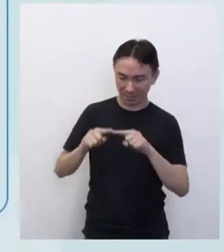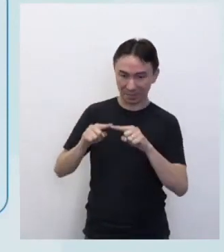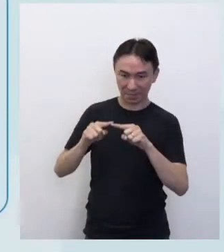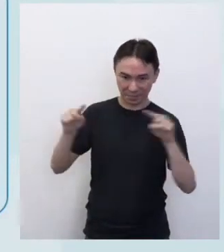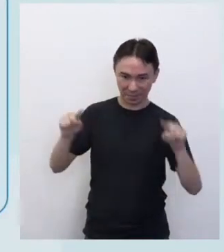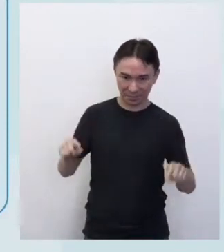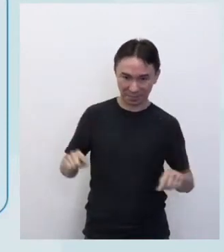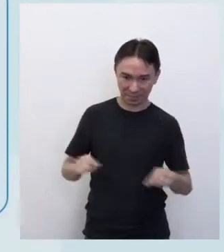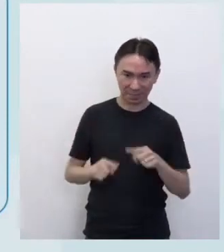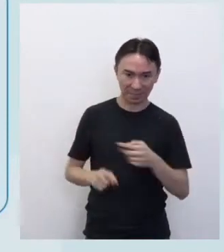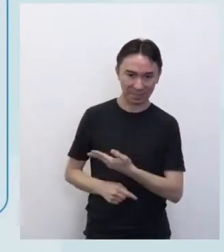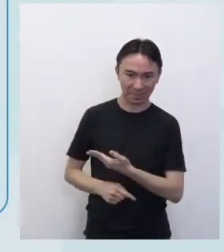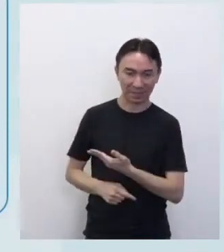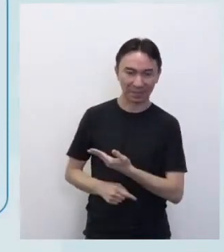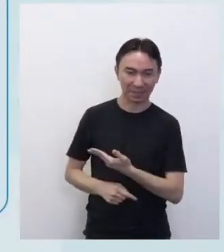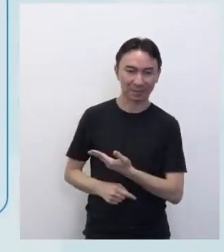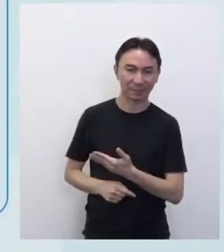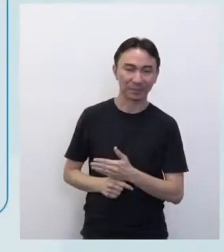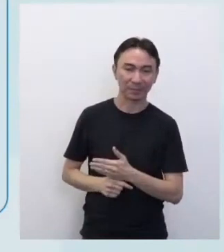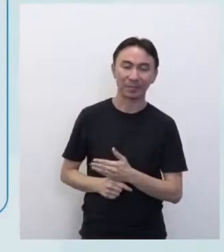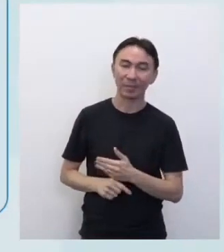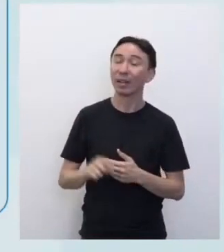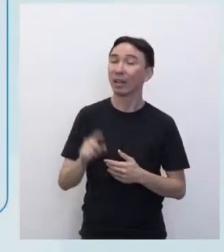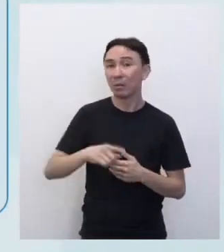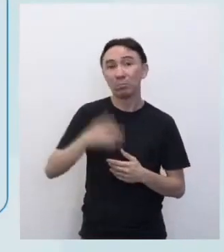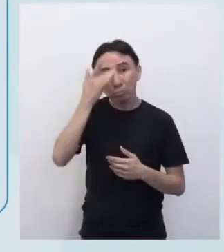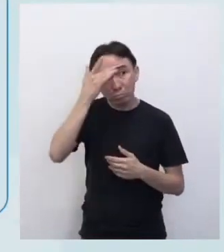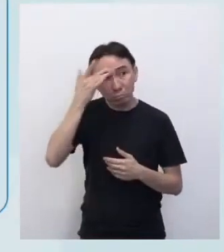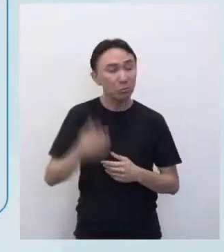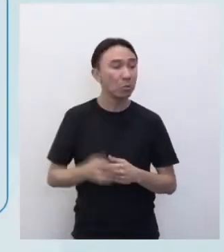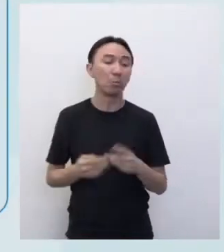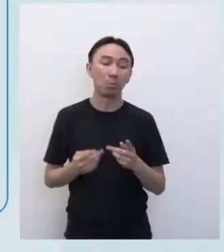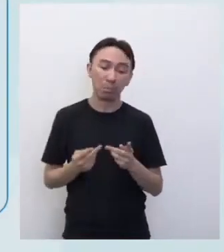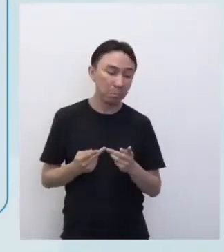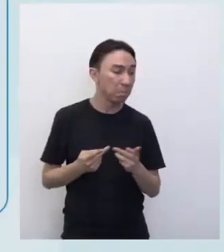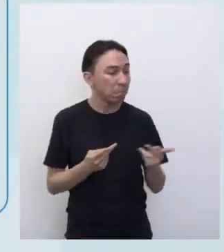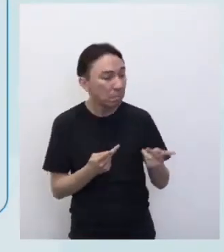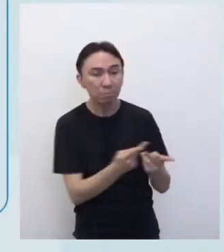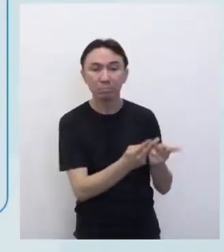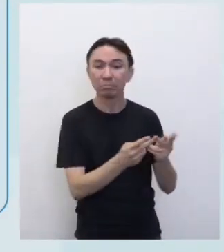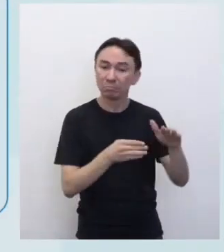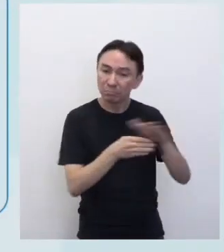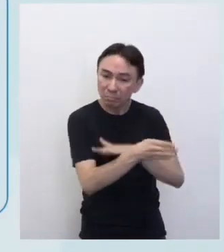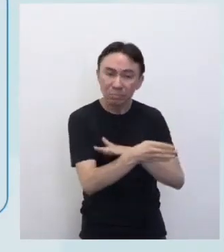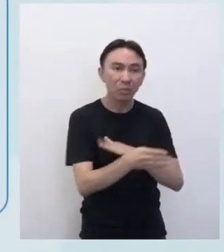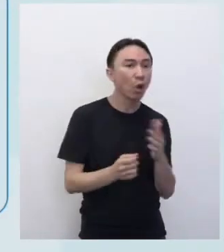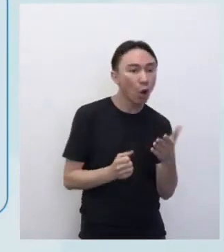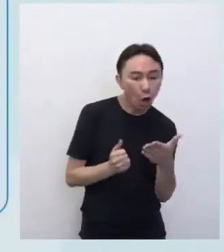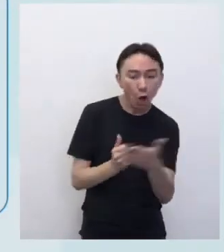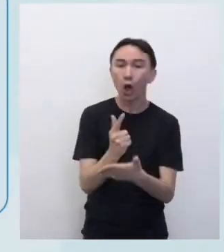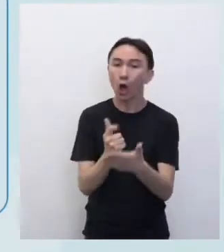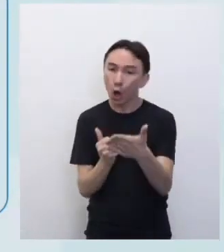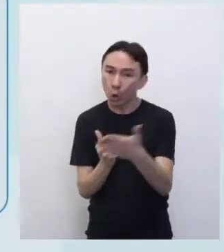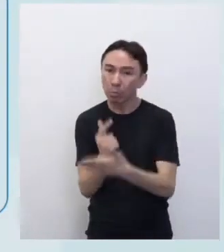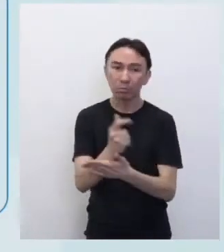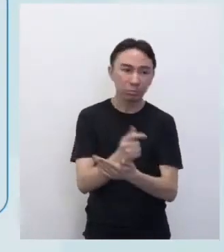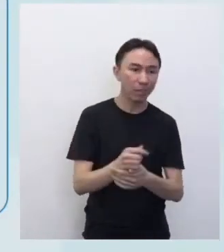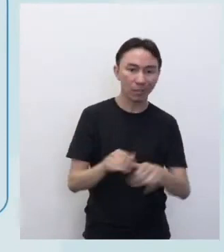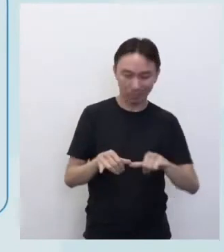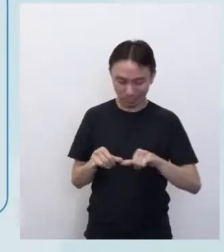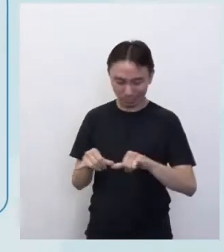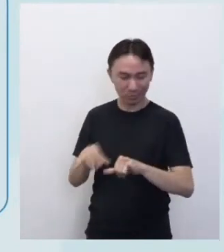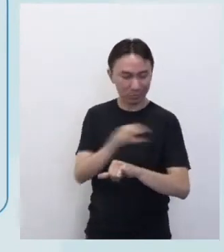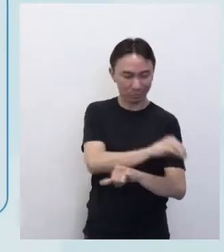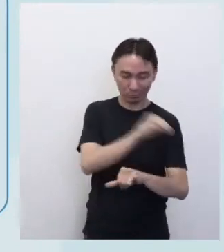their products. Ele permite que o visitante encontre seus produtos. Add them to their cart. Adicione-os ao carrinho.